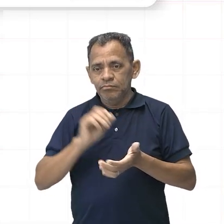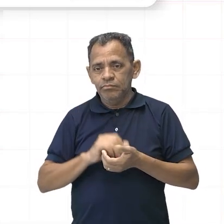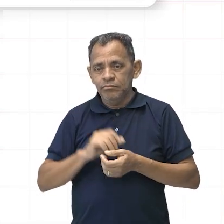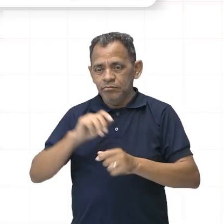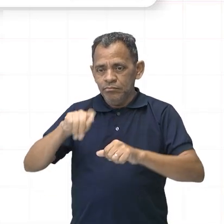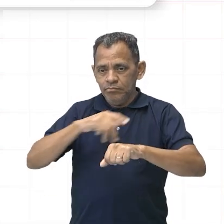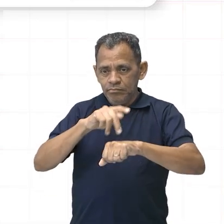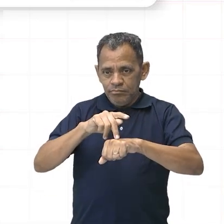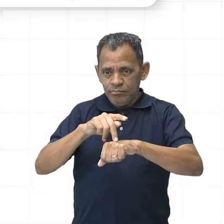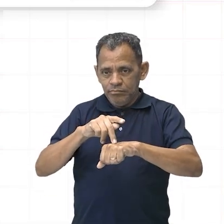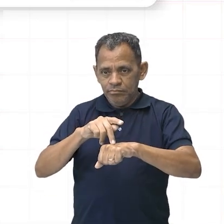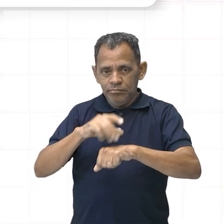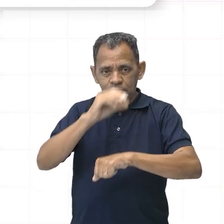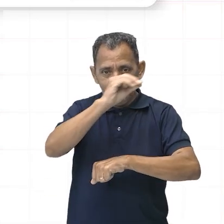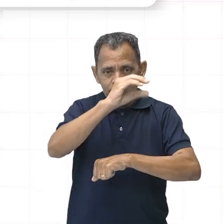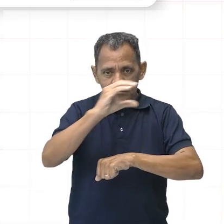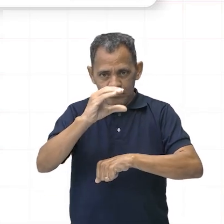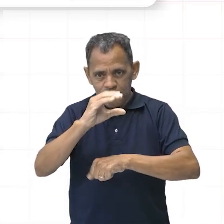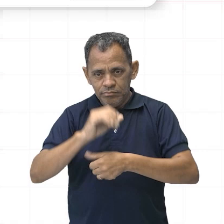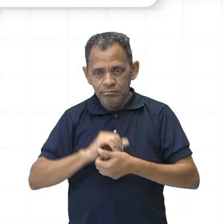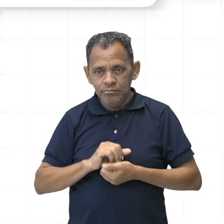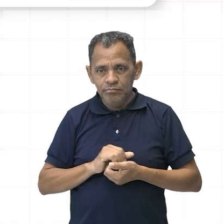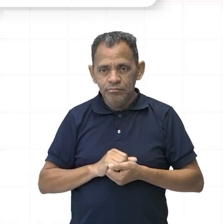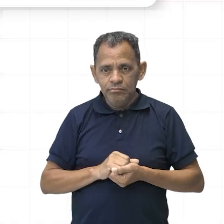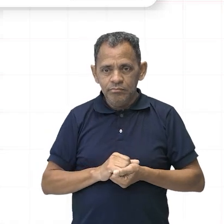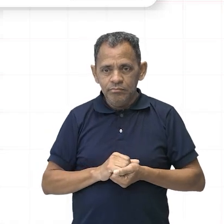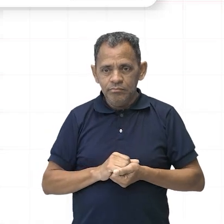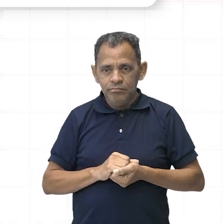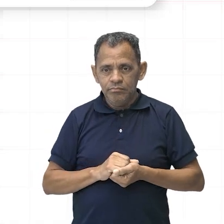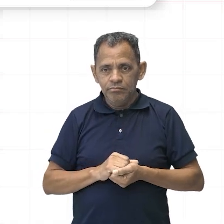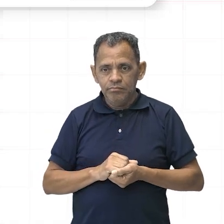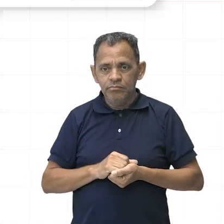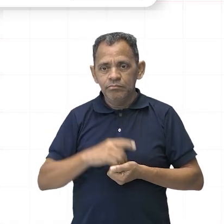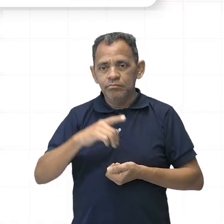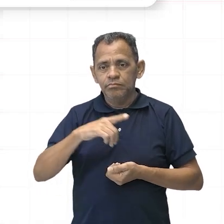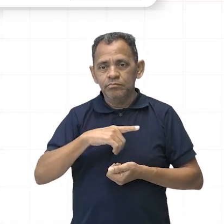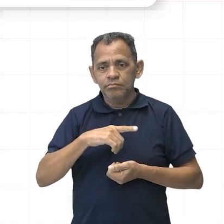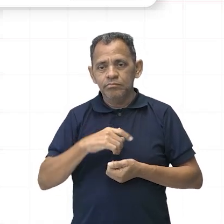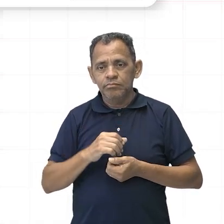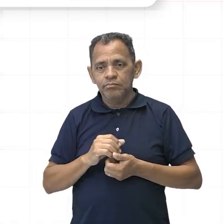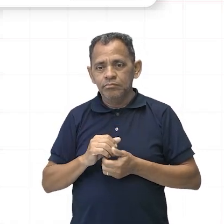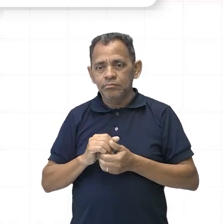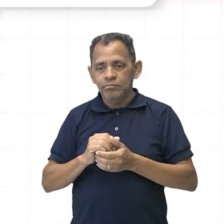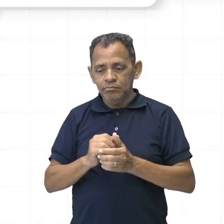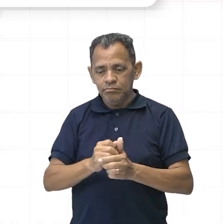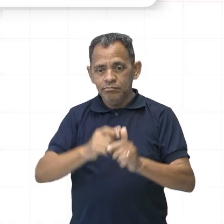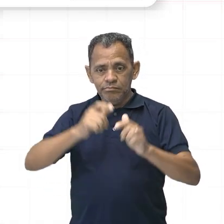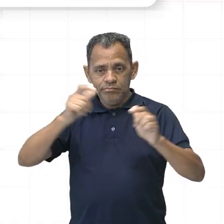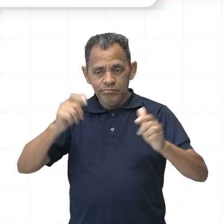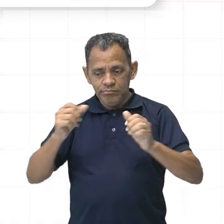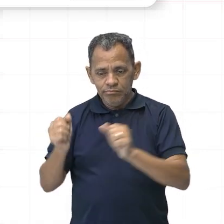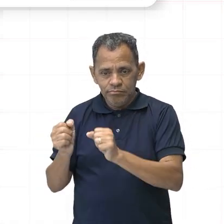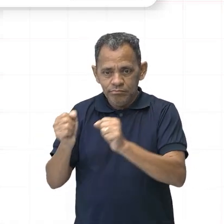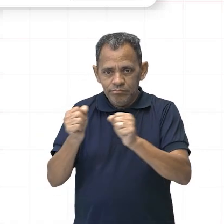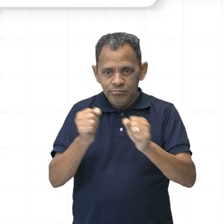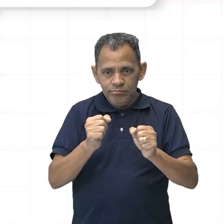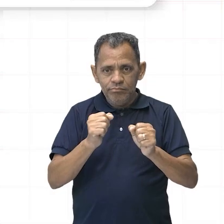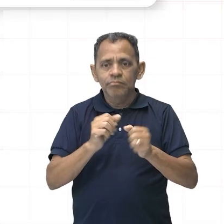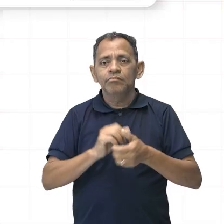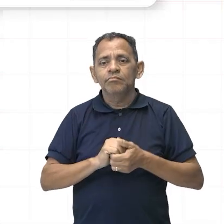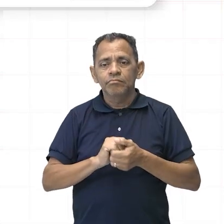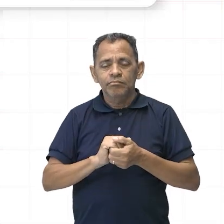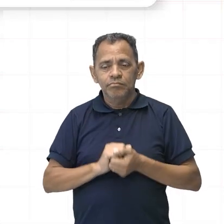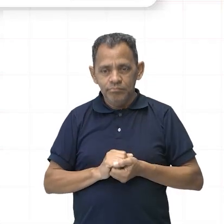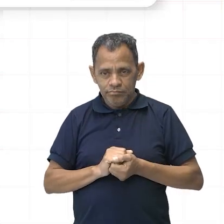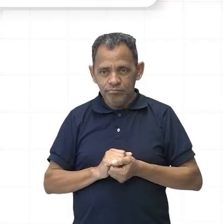países da Europa Ocidental, né, tivessem grande potências, grande potencial,